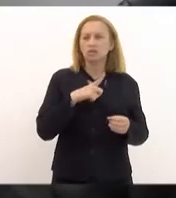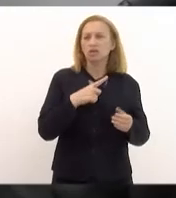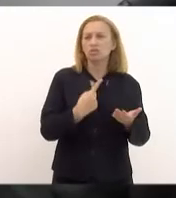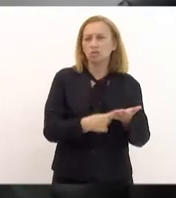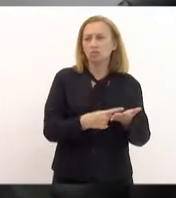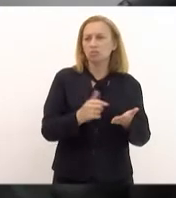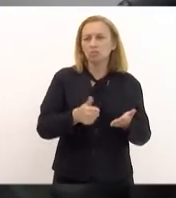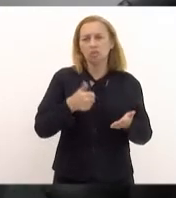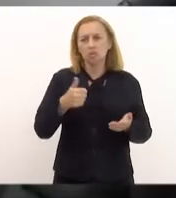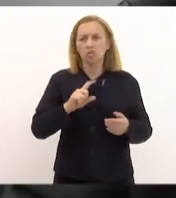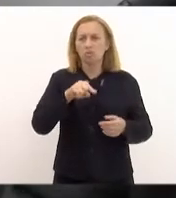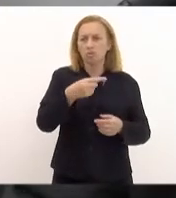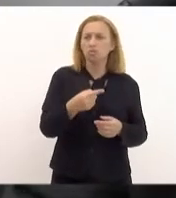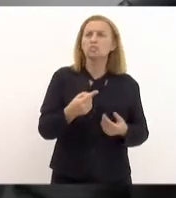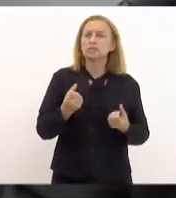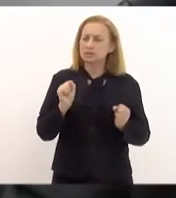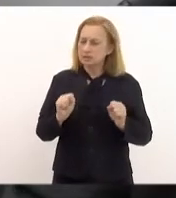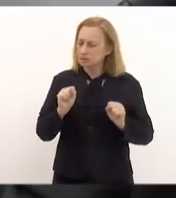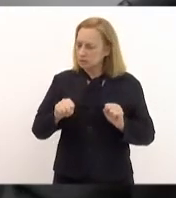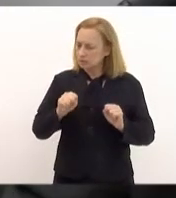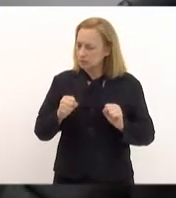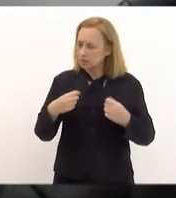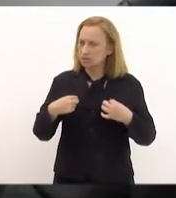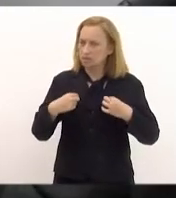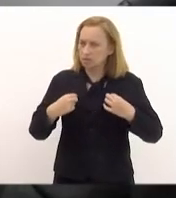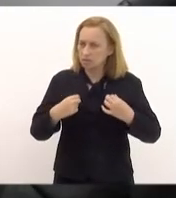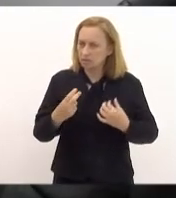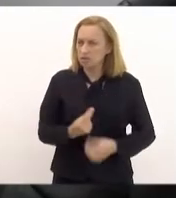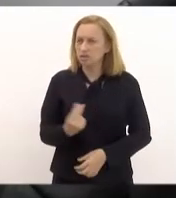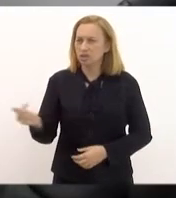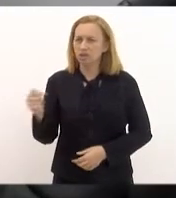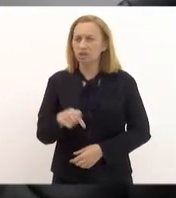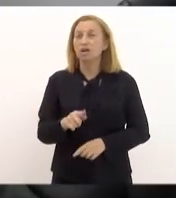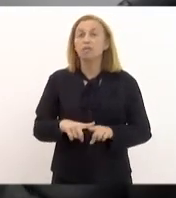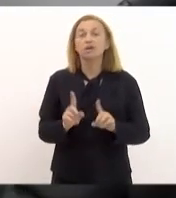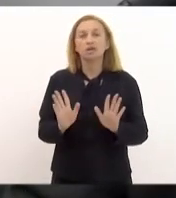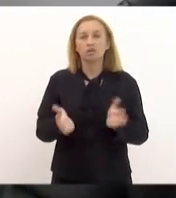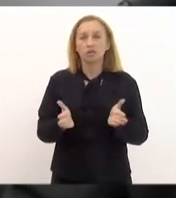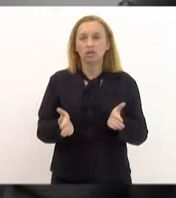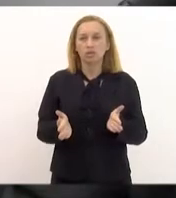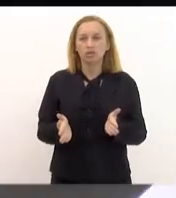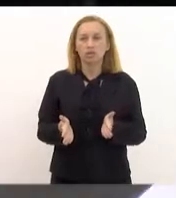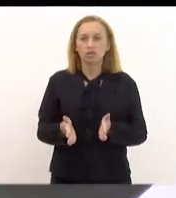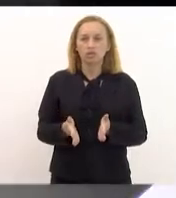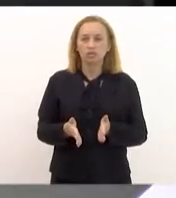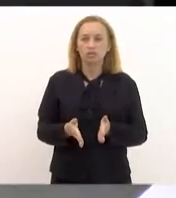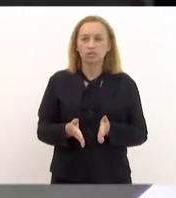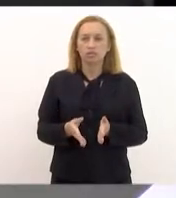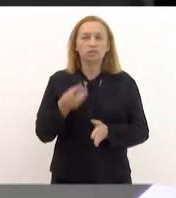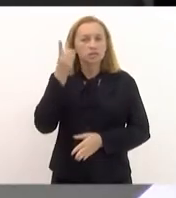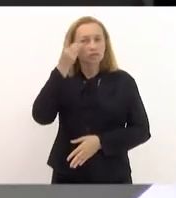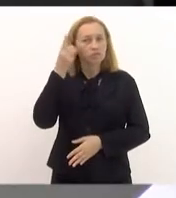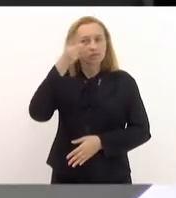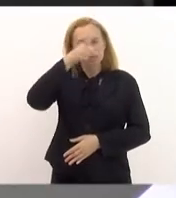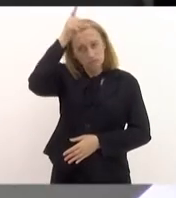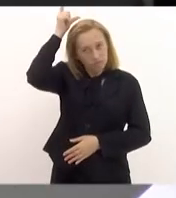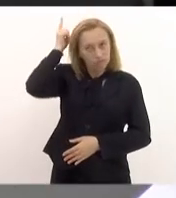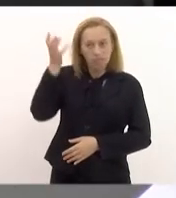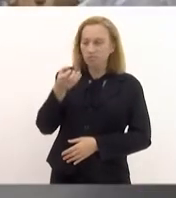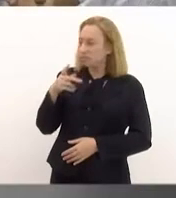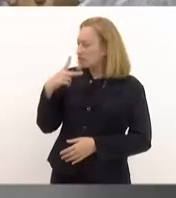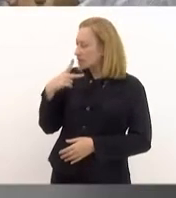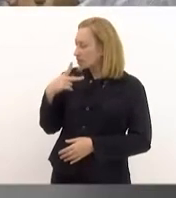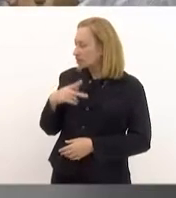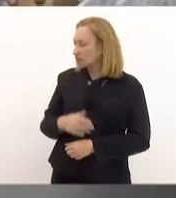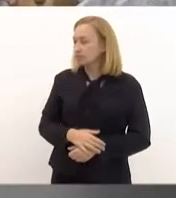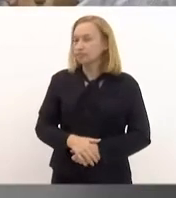Sim, coloco já à disposição para isso, saindo daqui. Tá. Agora, ainda continuando... Acho que o deputado Luiz Paulo quer perguntar alguma coisa.